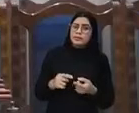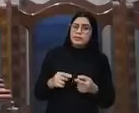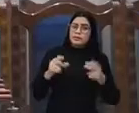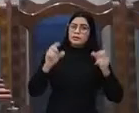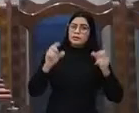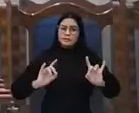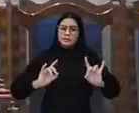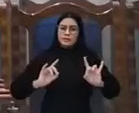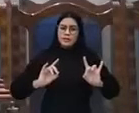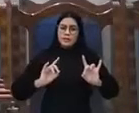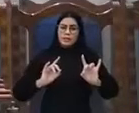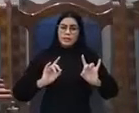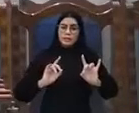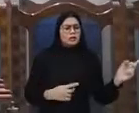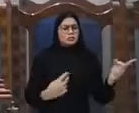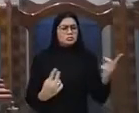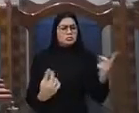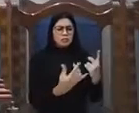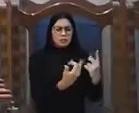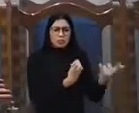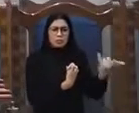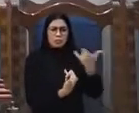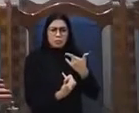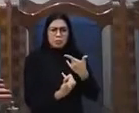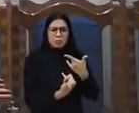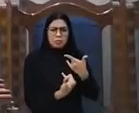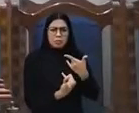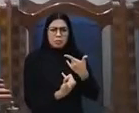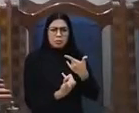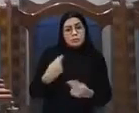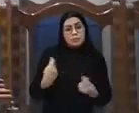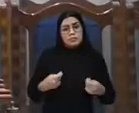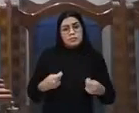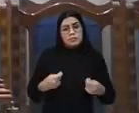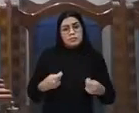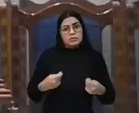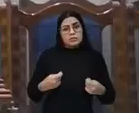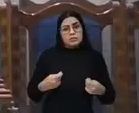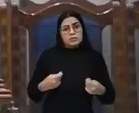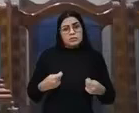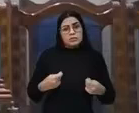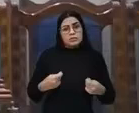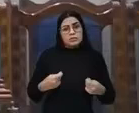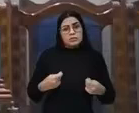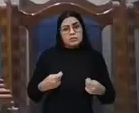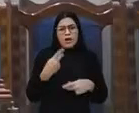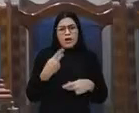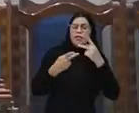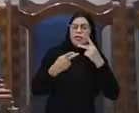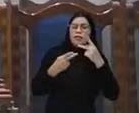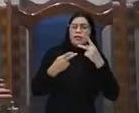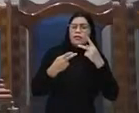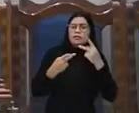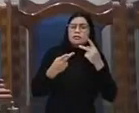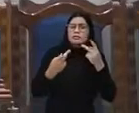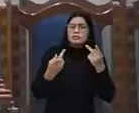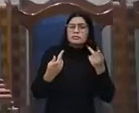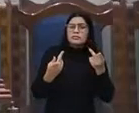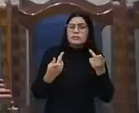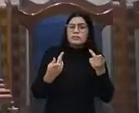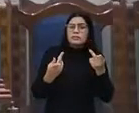cobrado para dar uma palavra, para trazer um posicionamento, mas